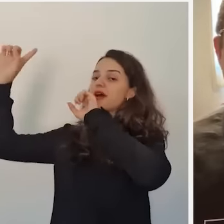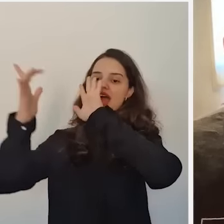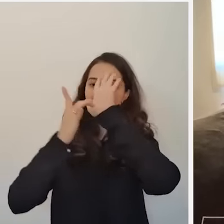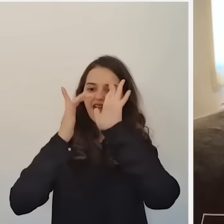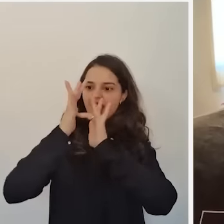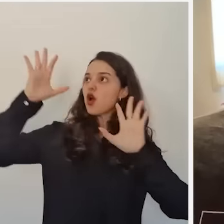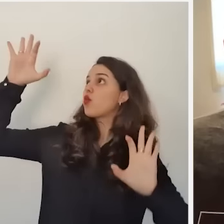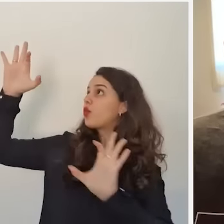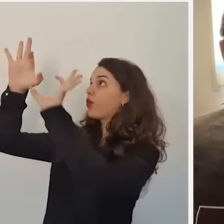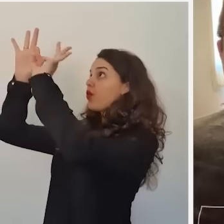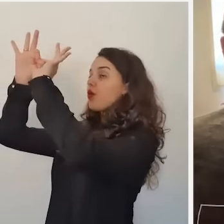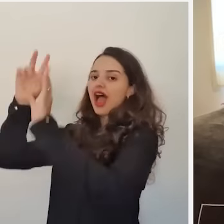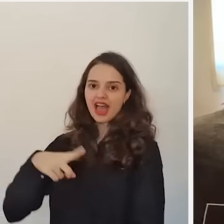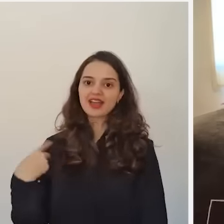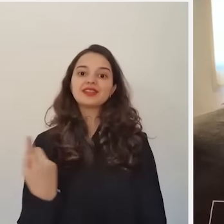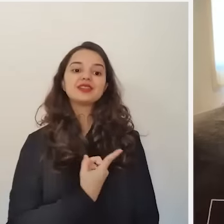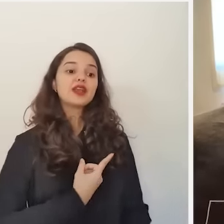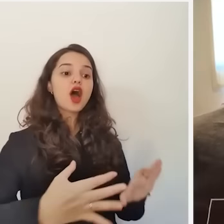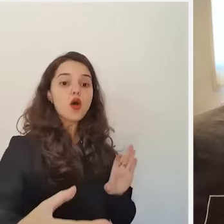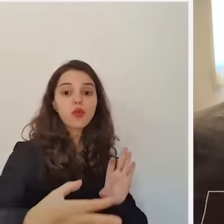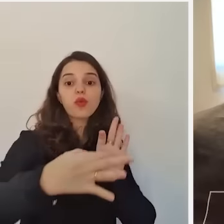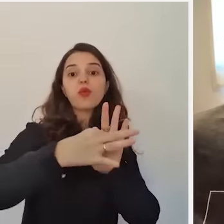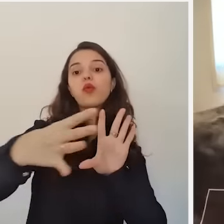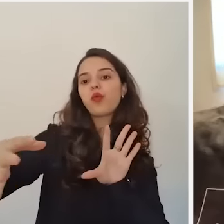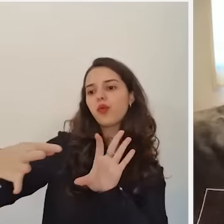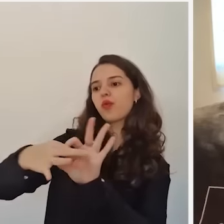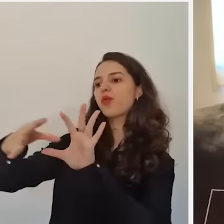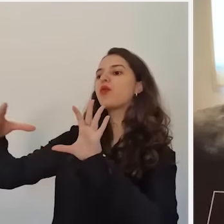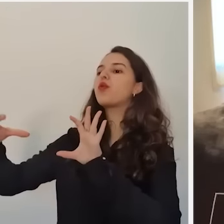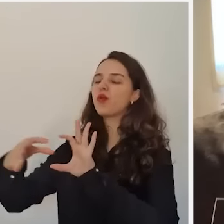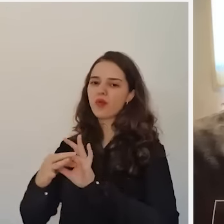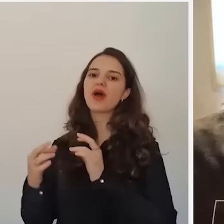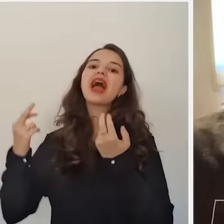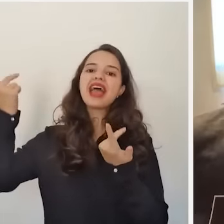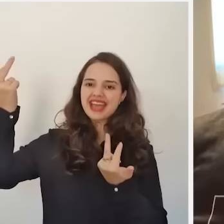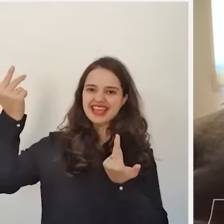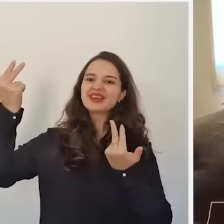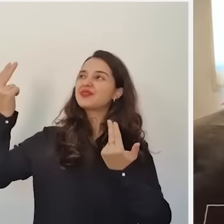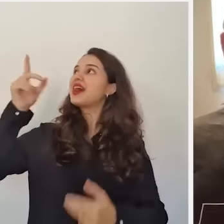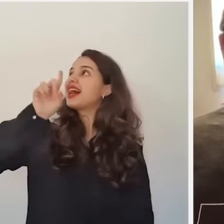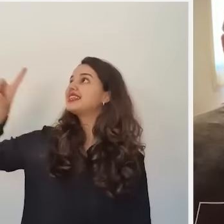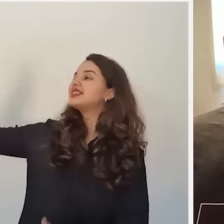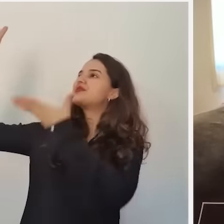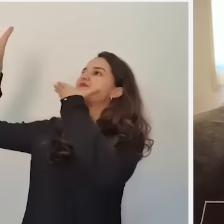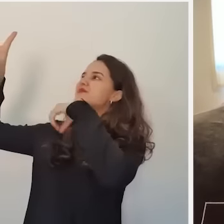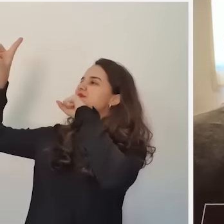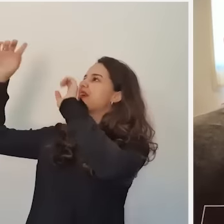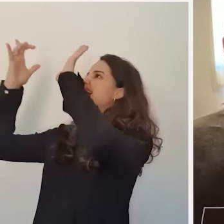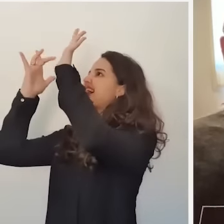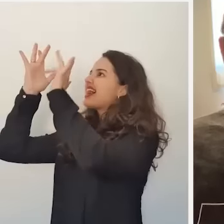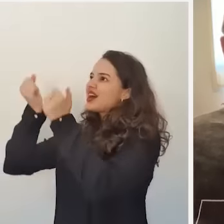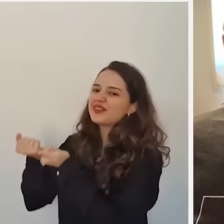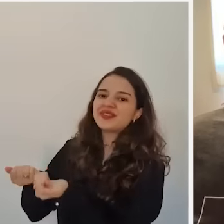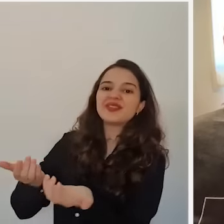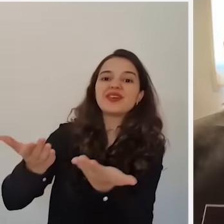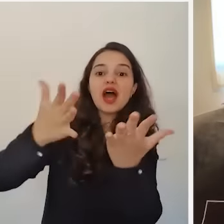ser um para que o mundo creia que o pai o enviou temos que ser